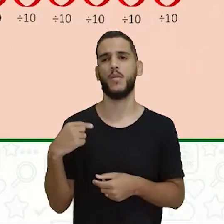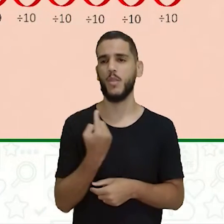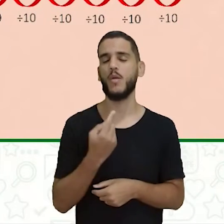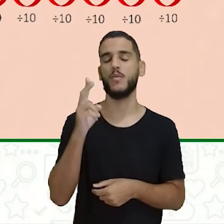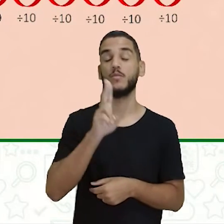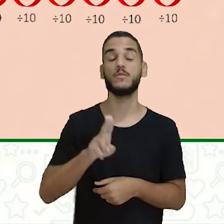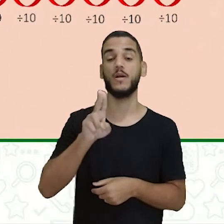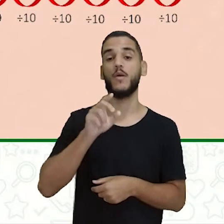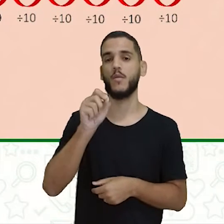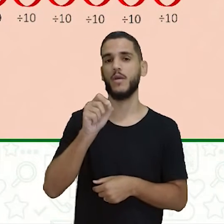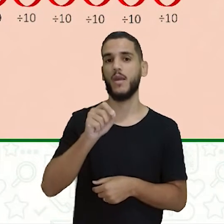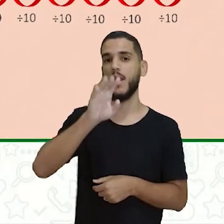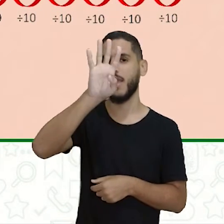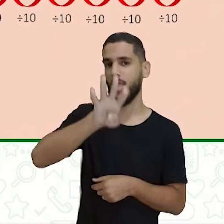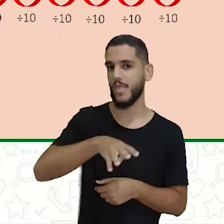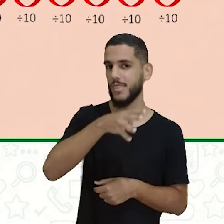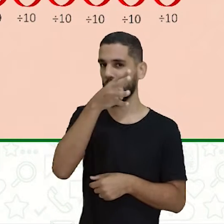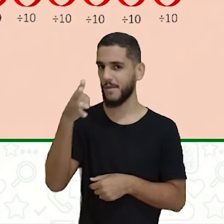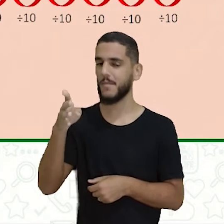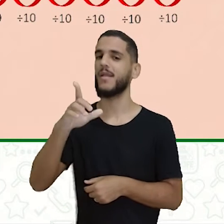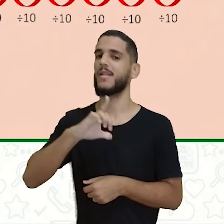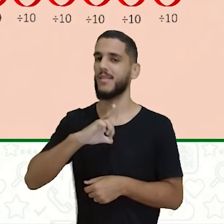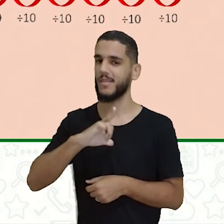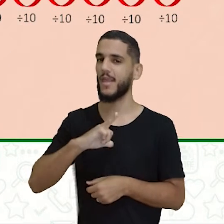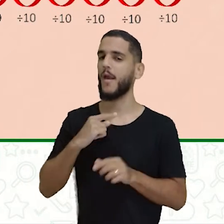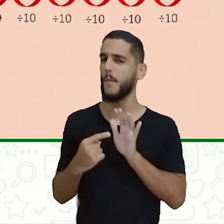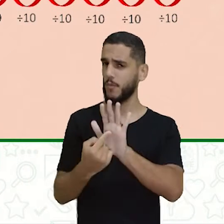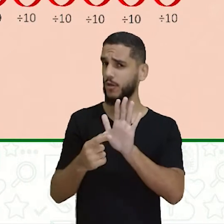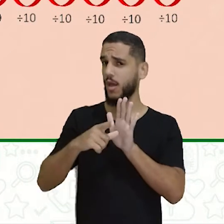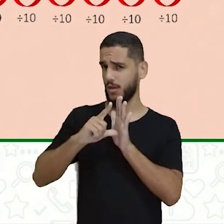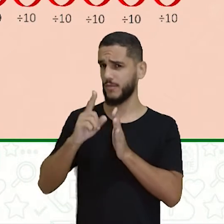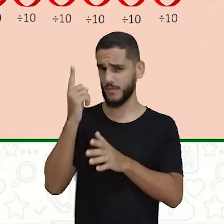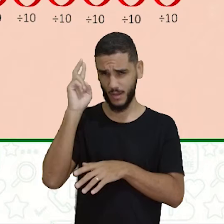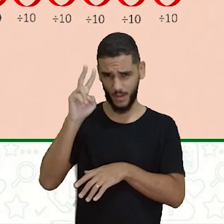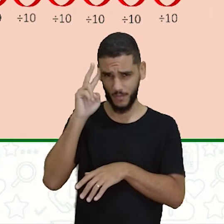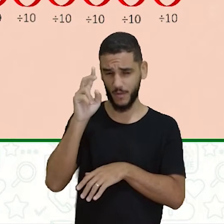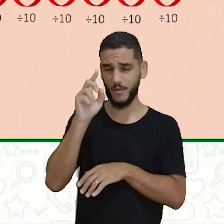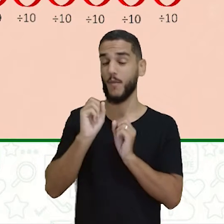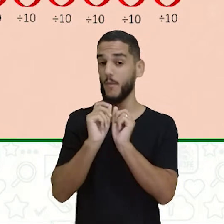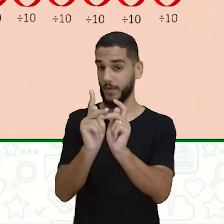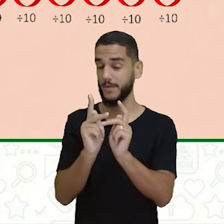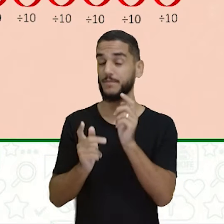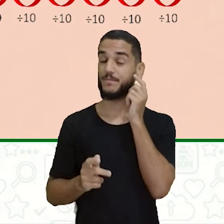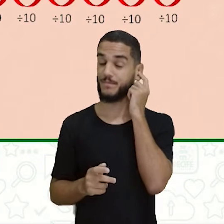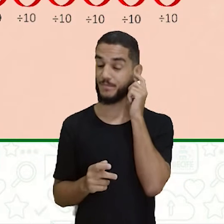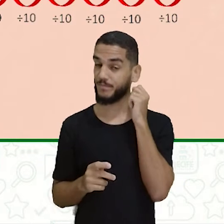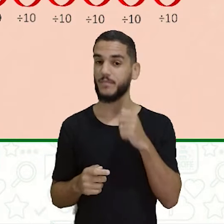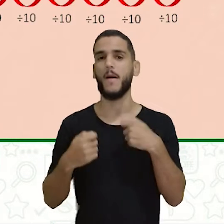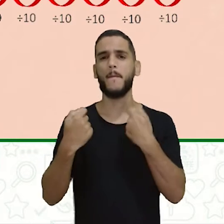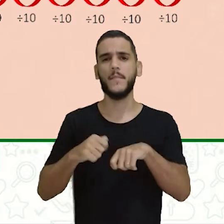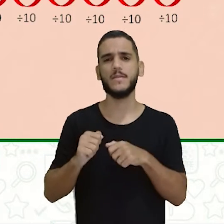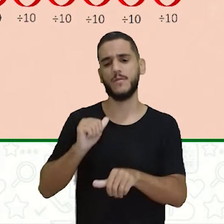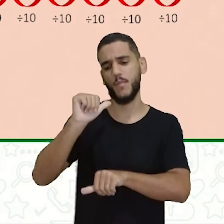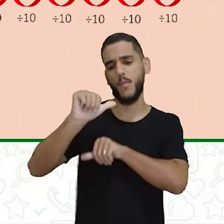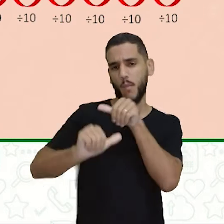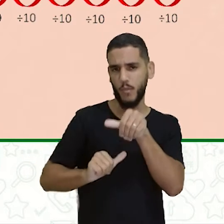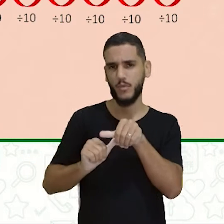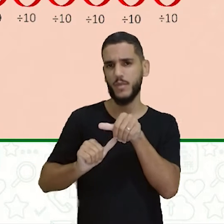utilizar a tabela, né? A tabela de conversão. Então, eu preciso